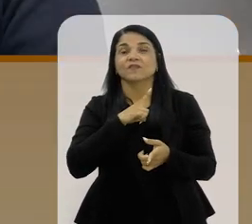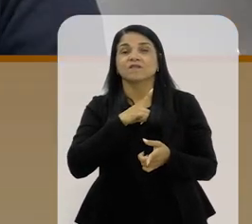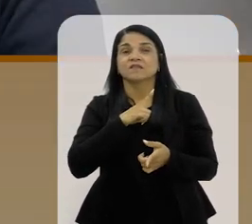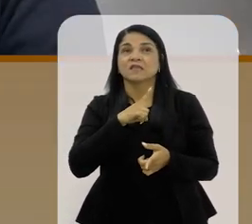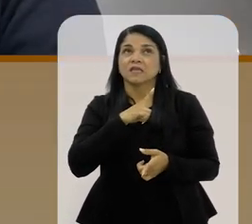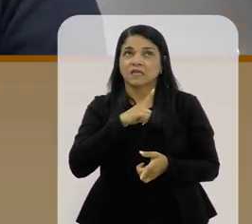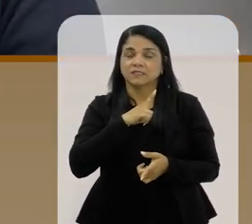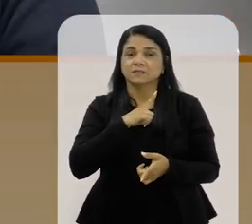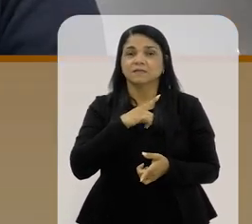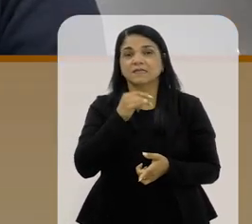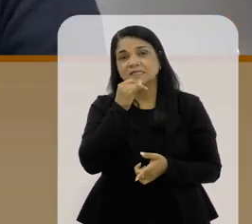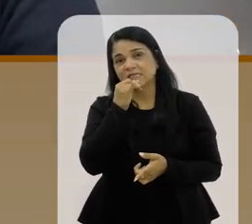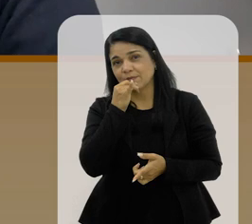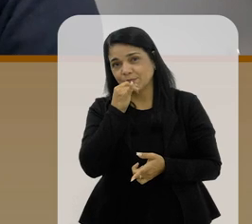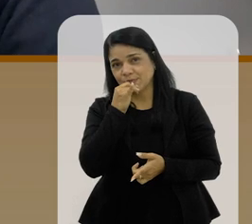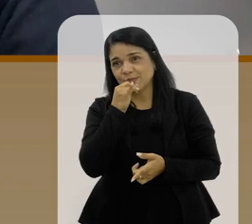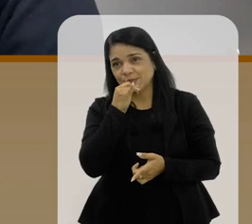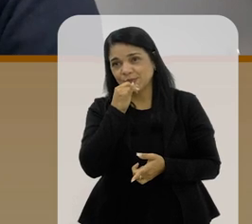Os casos que são.